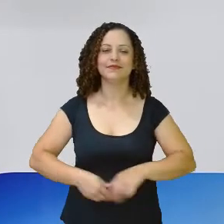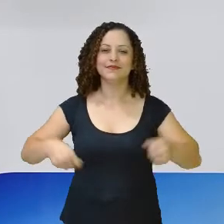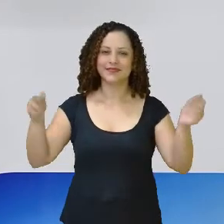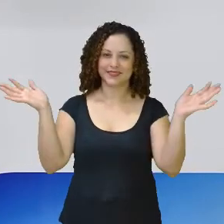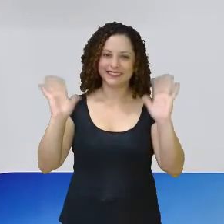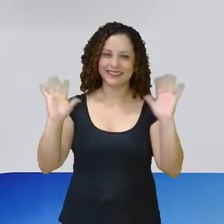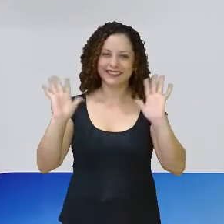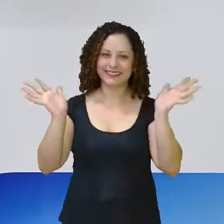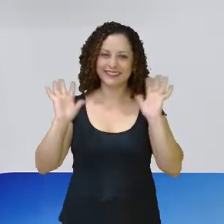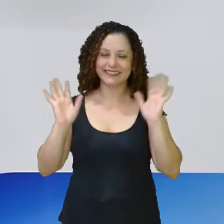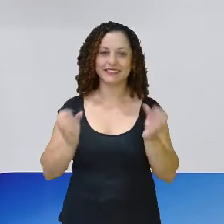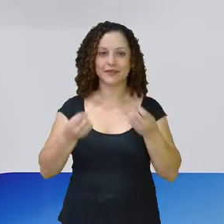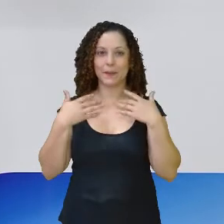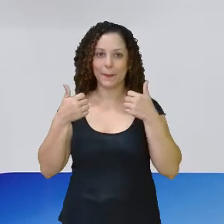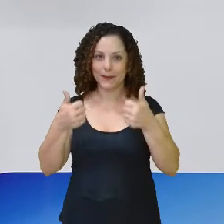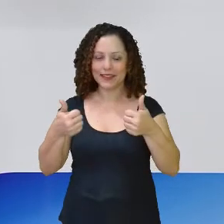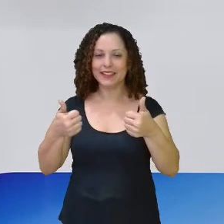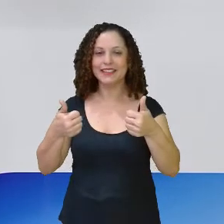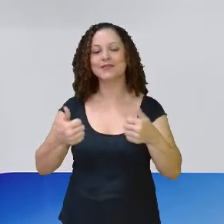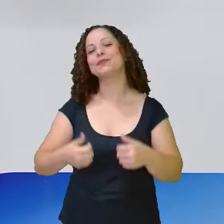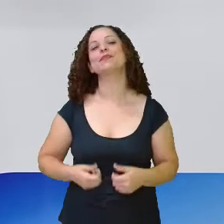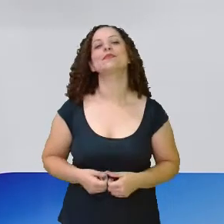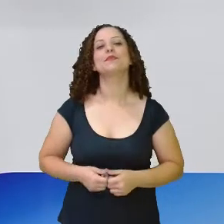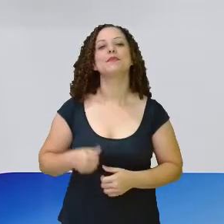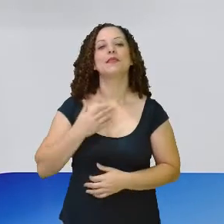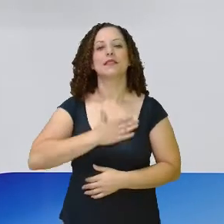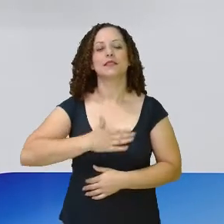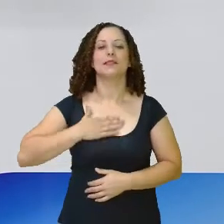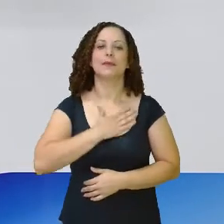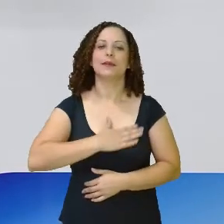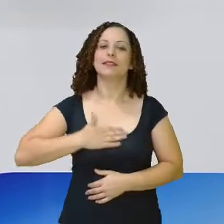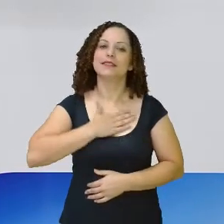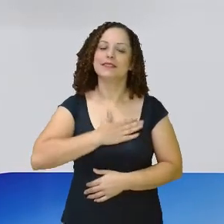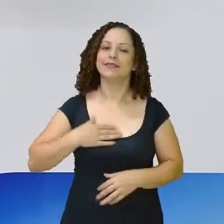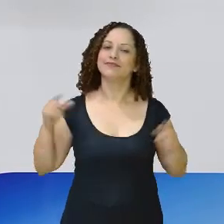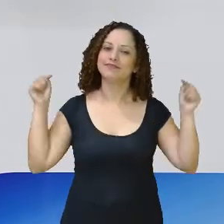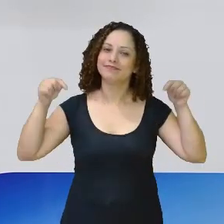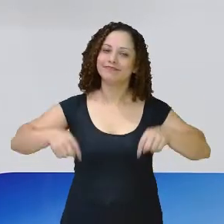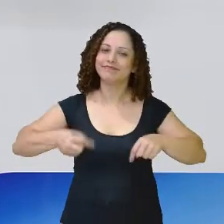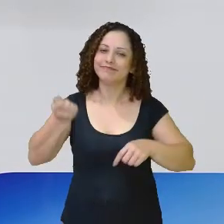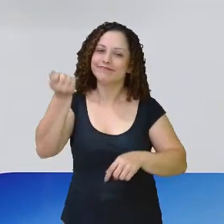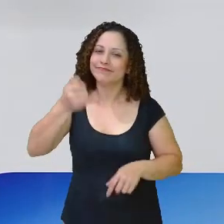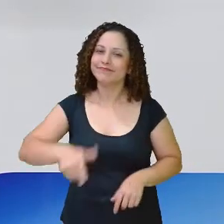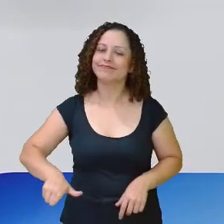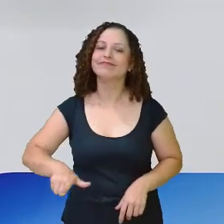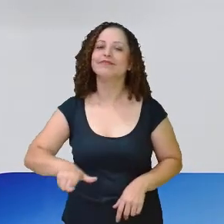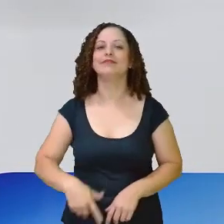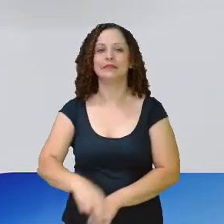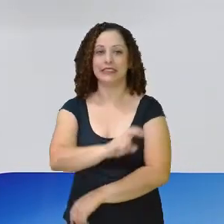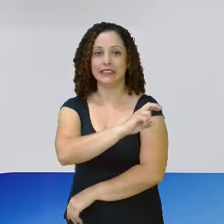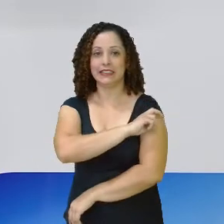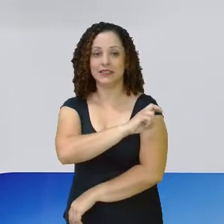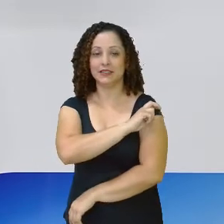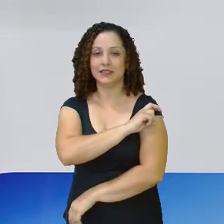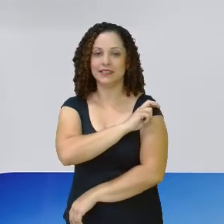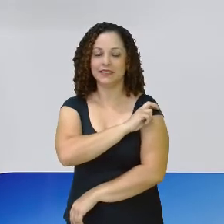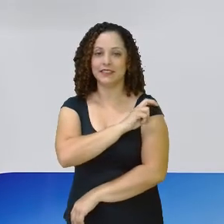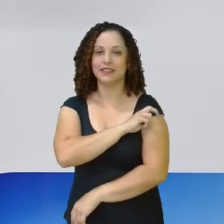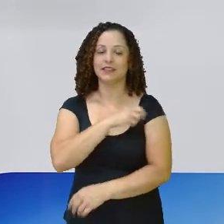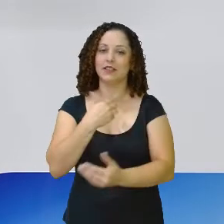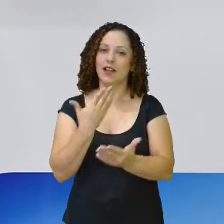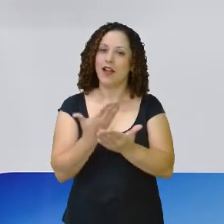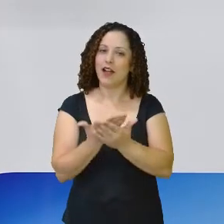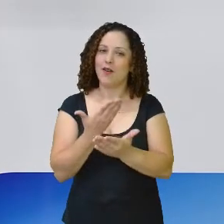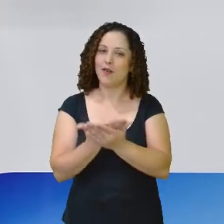Olá, meus amores, tudo bem com vocês? É um prazer estar aqui novamente nas turmas do 5º ano para dar